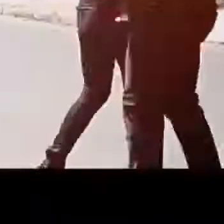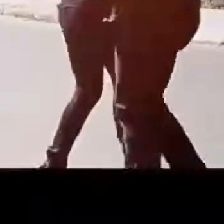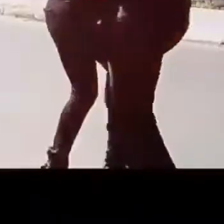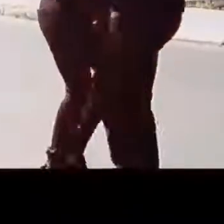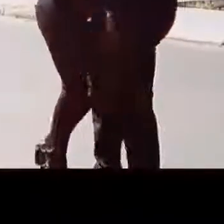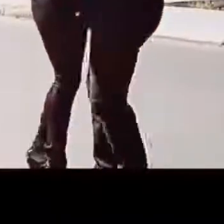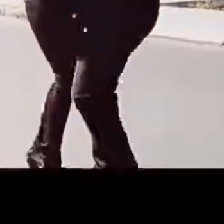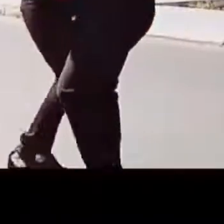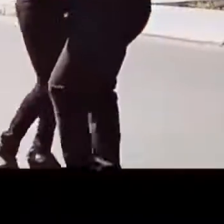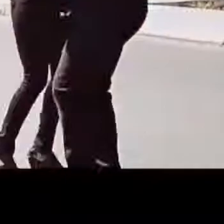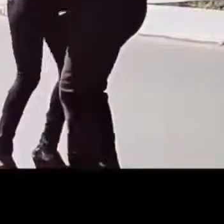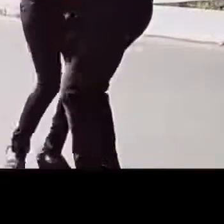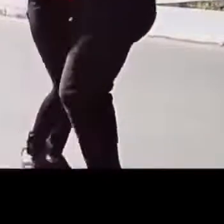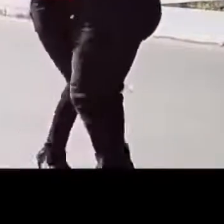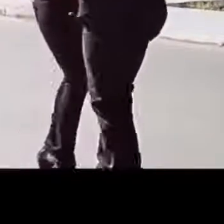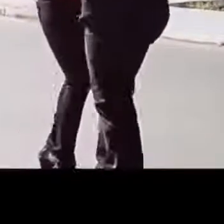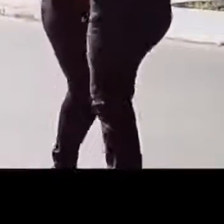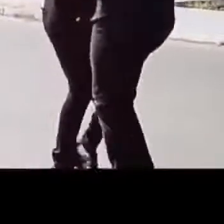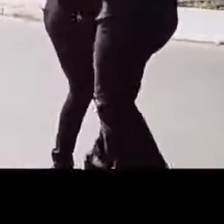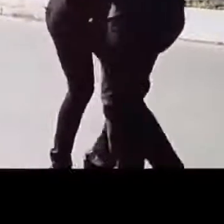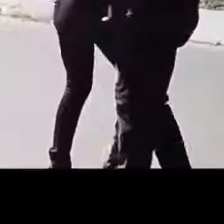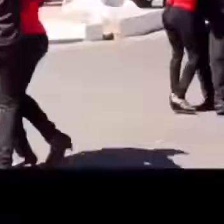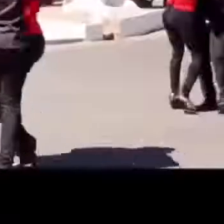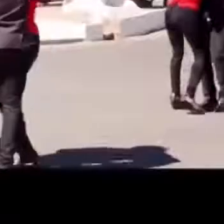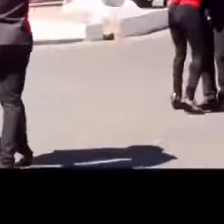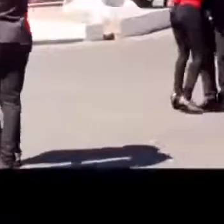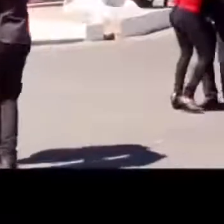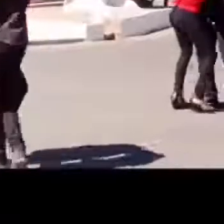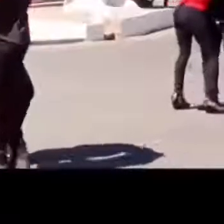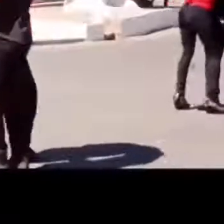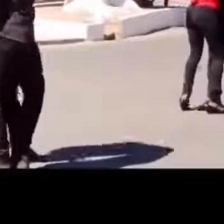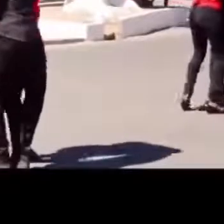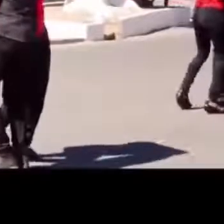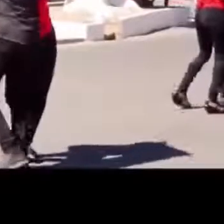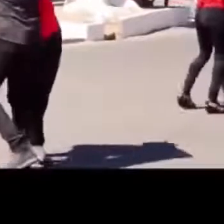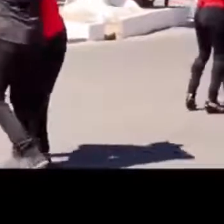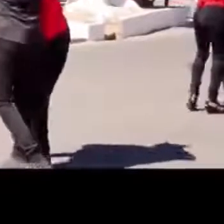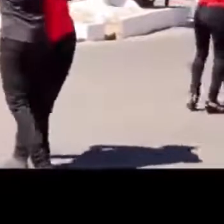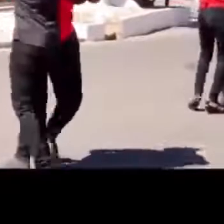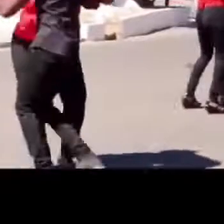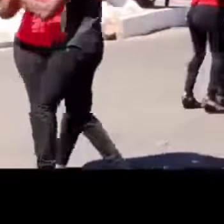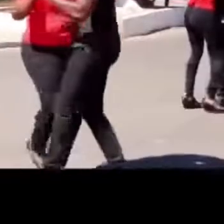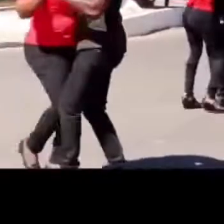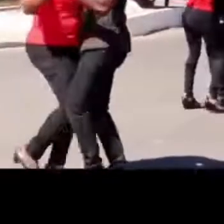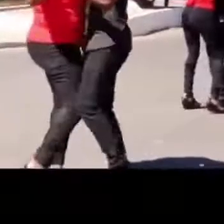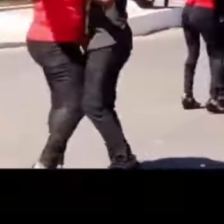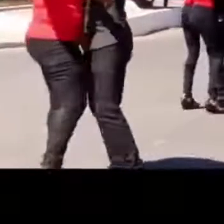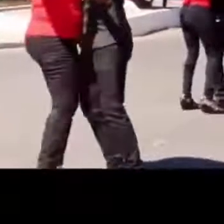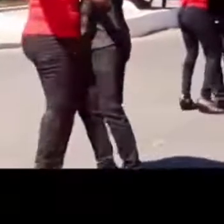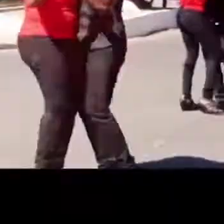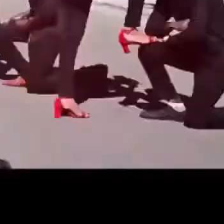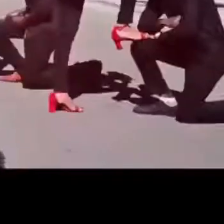A tua boca tem um sabor que eu desejo. Não deixa-me entrar no teu